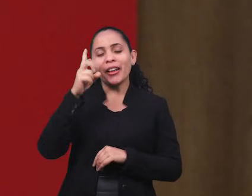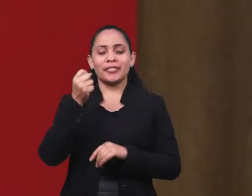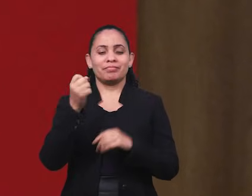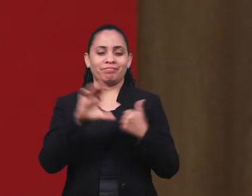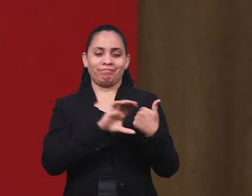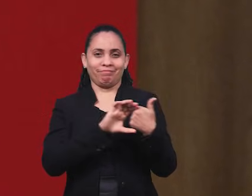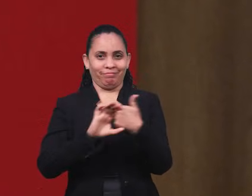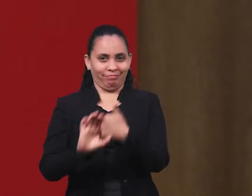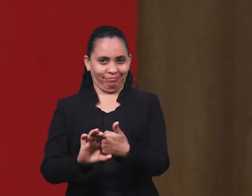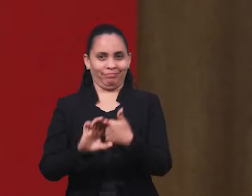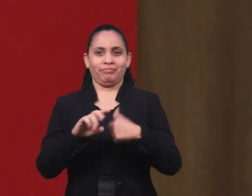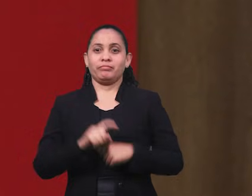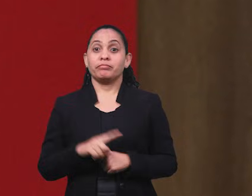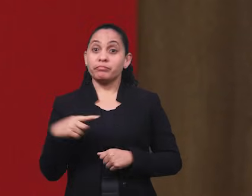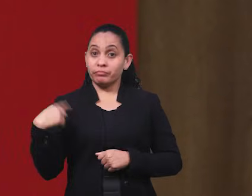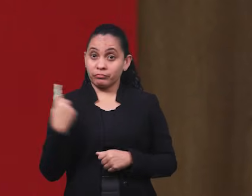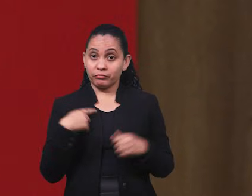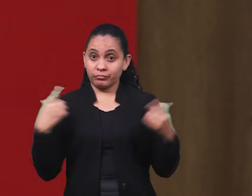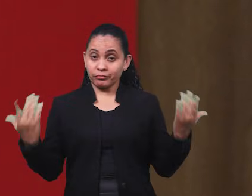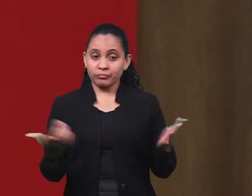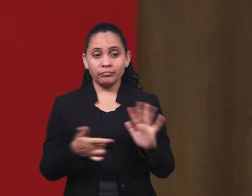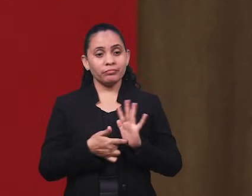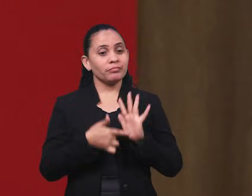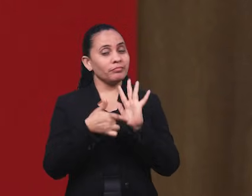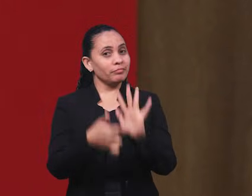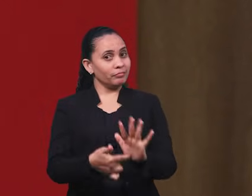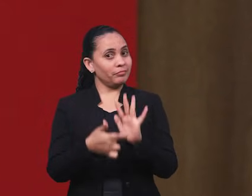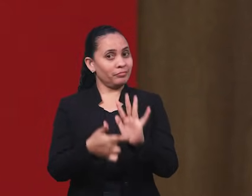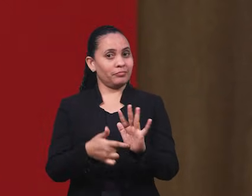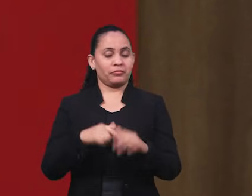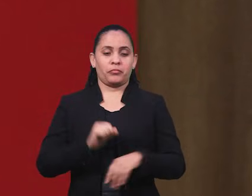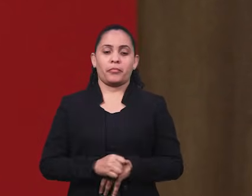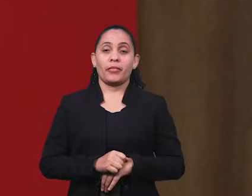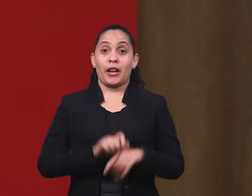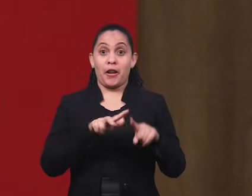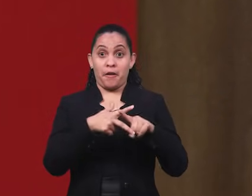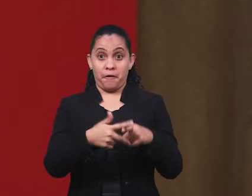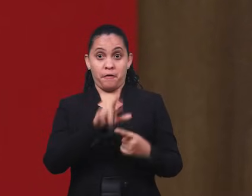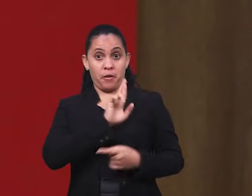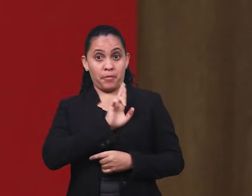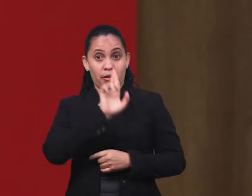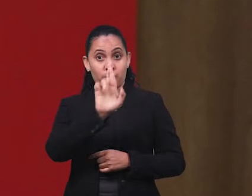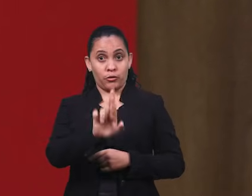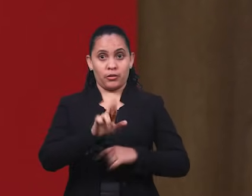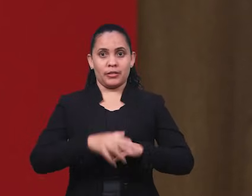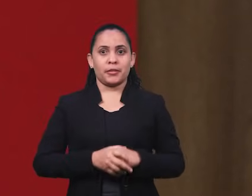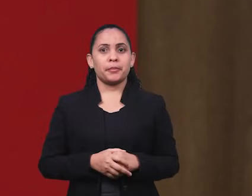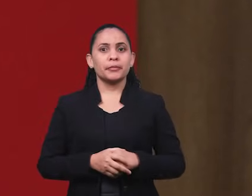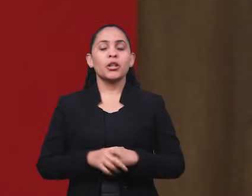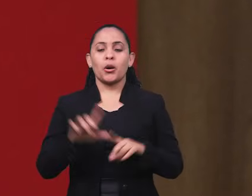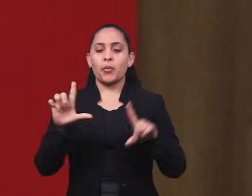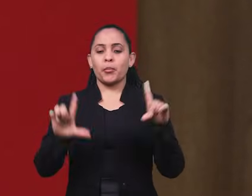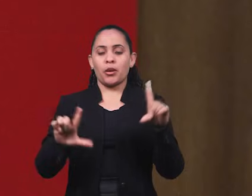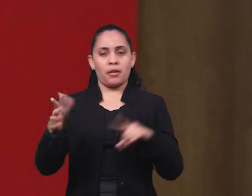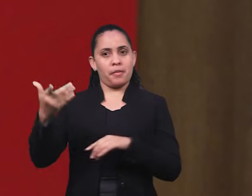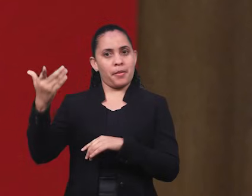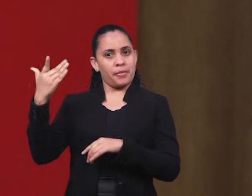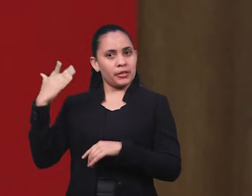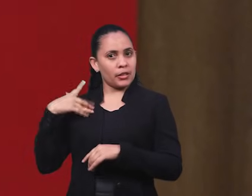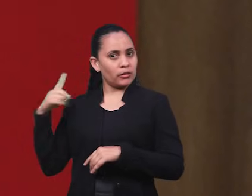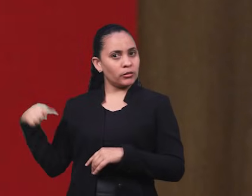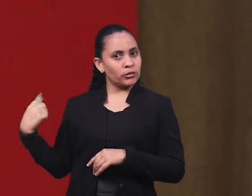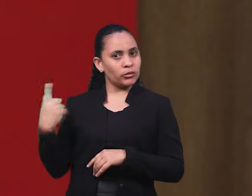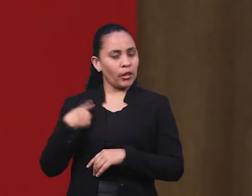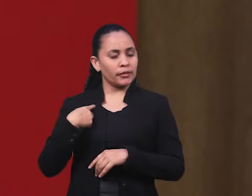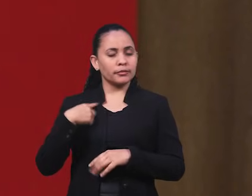do Cristianismo. Estamos falando da reforma religiosa. No episódio passado,